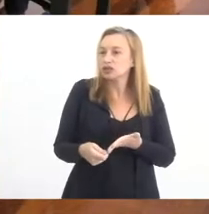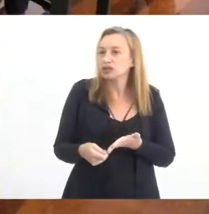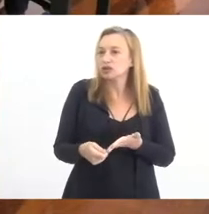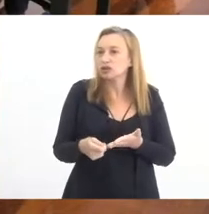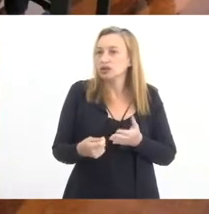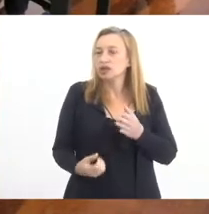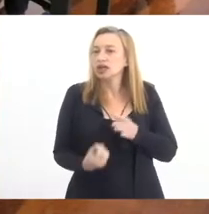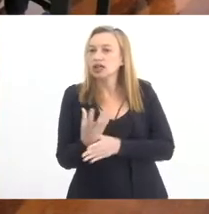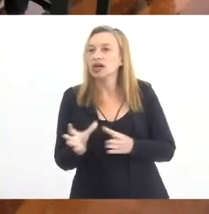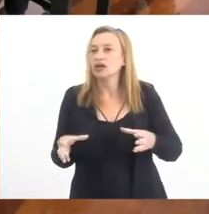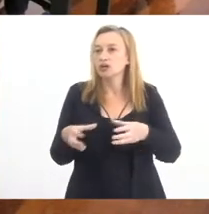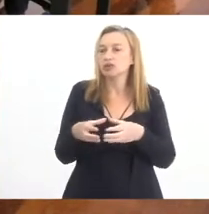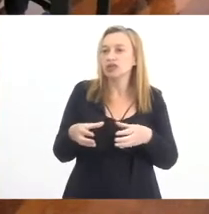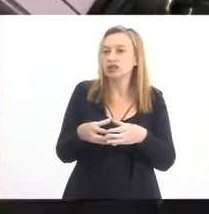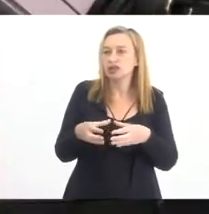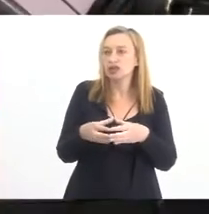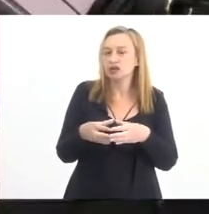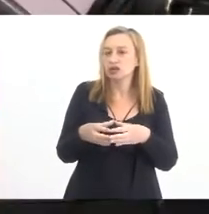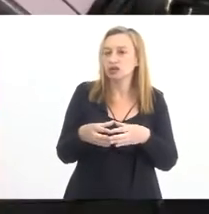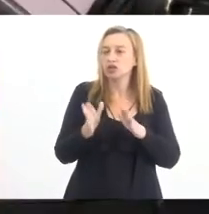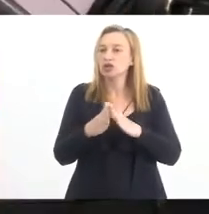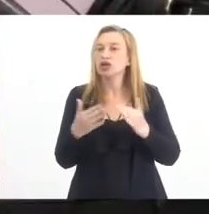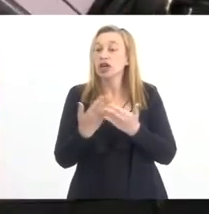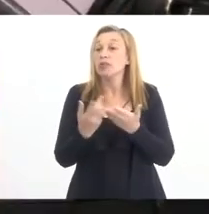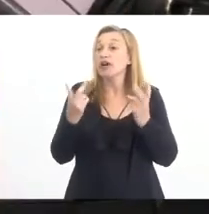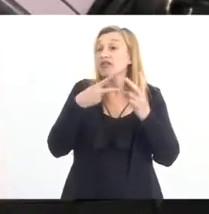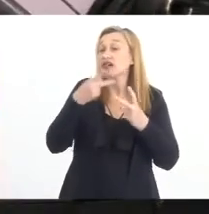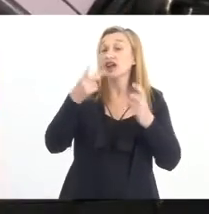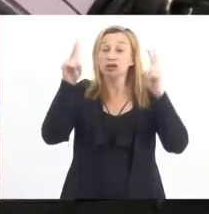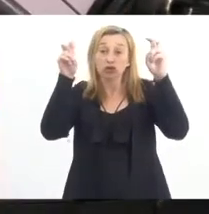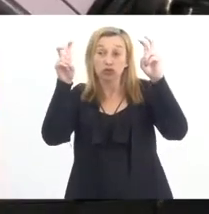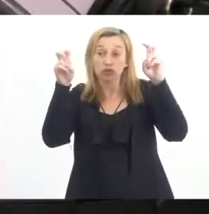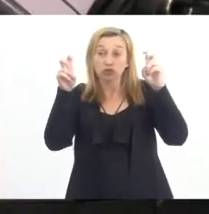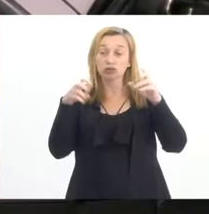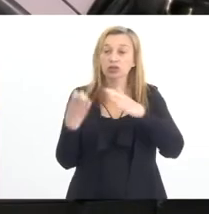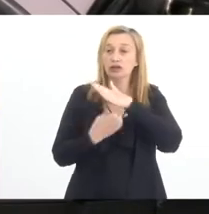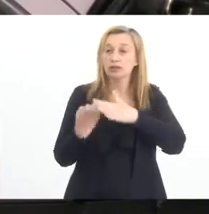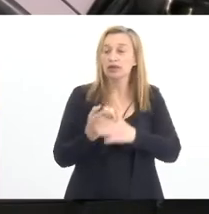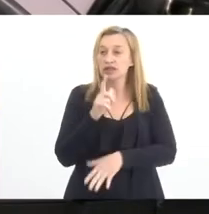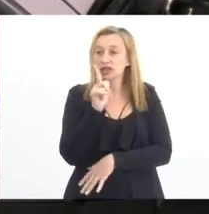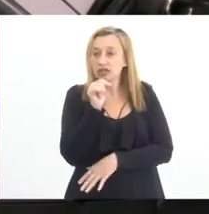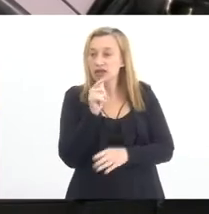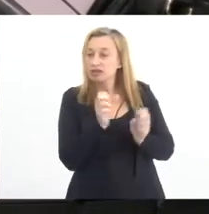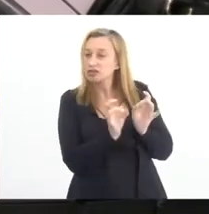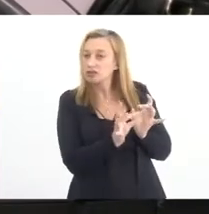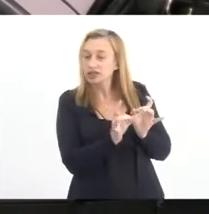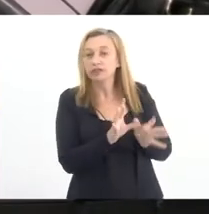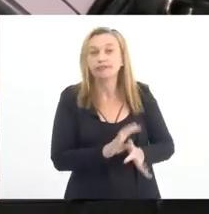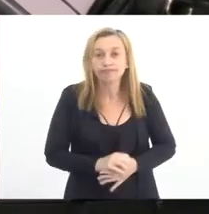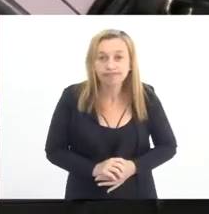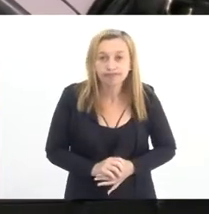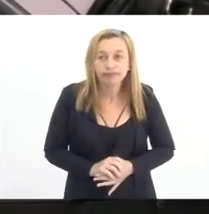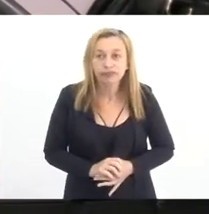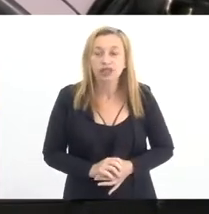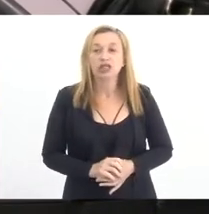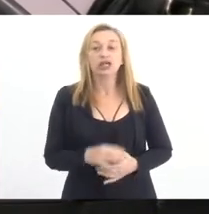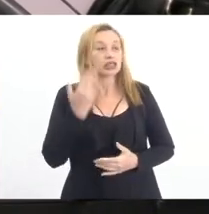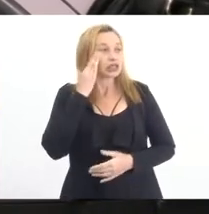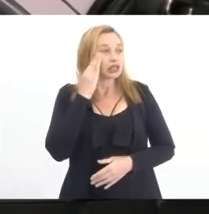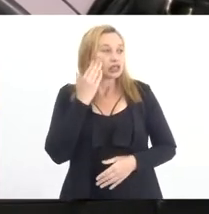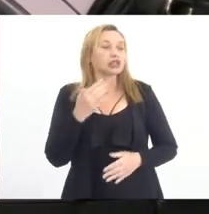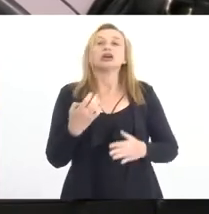Comissão Parlamentar de Inquérito para tratar da questão da SEDAI, para destravar a privatização da SEDAI, por entender que a SEDAI é uma